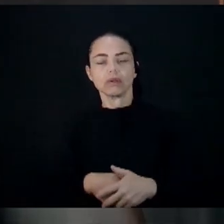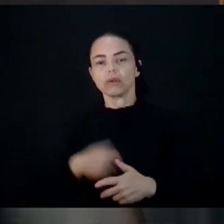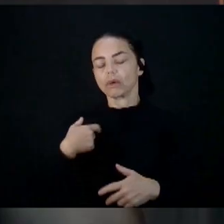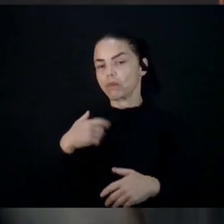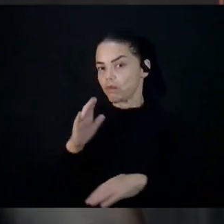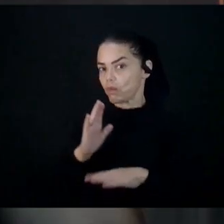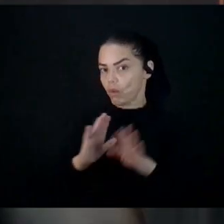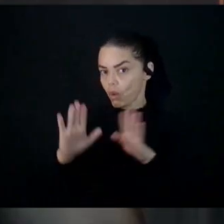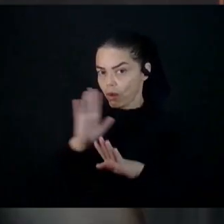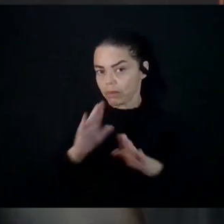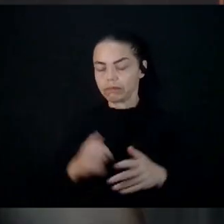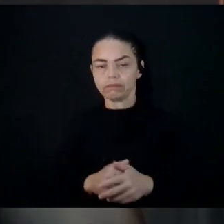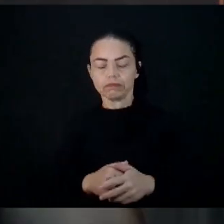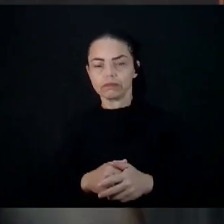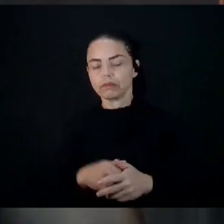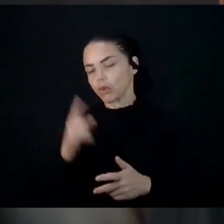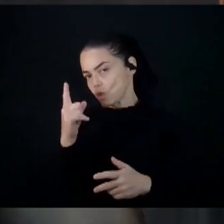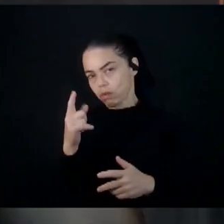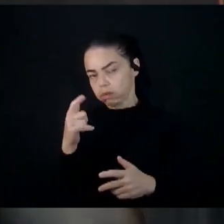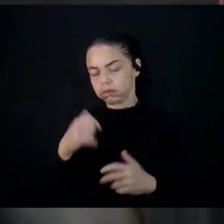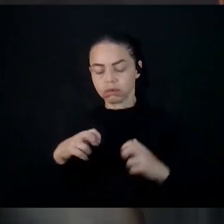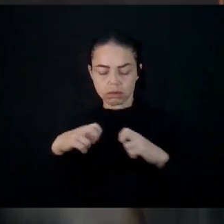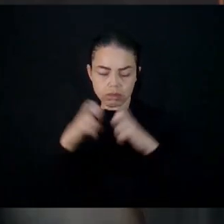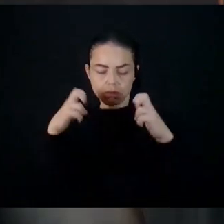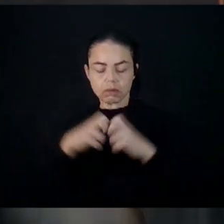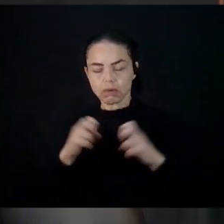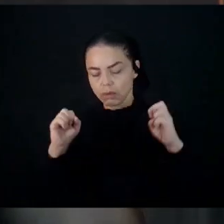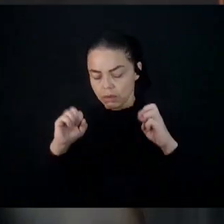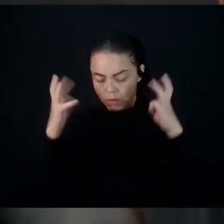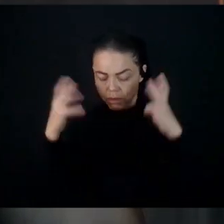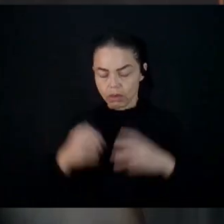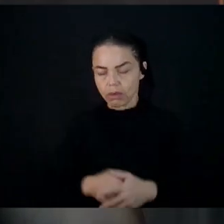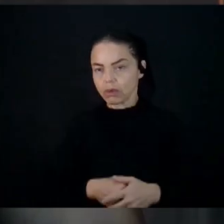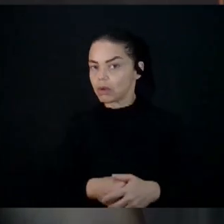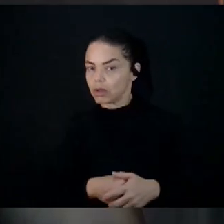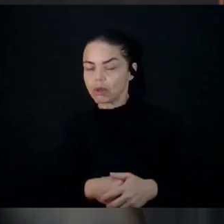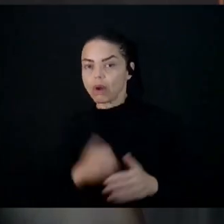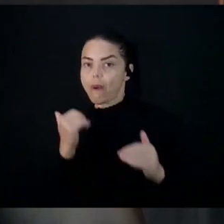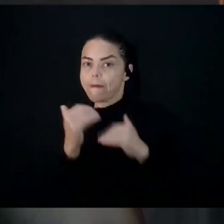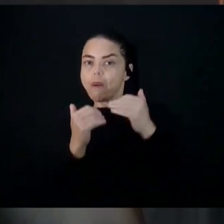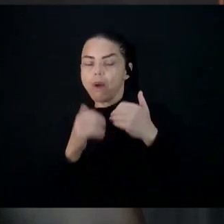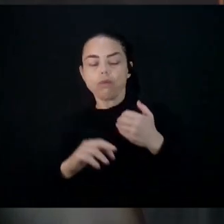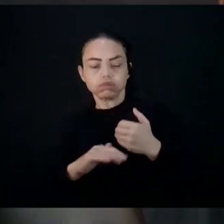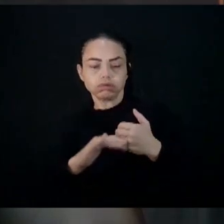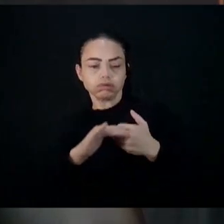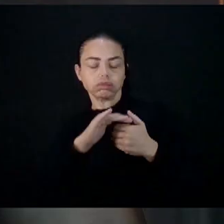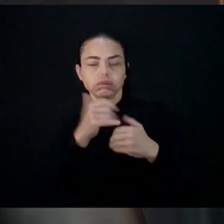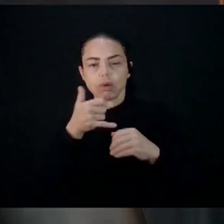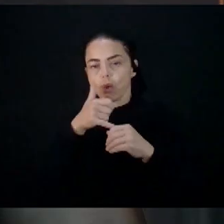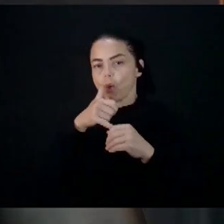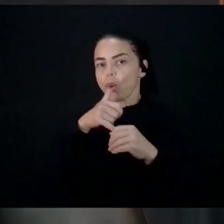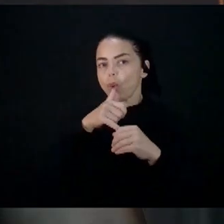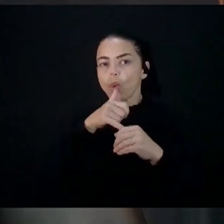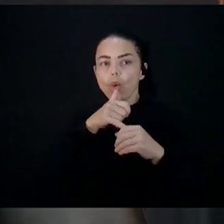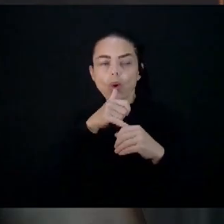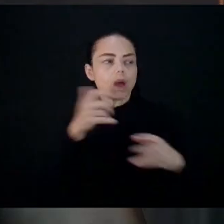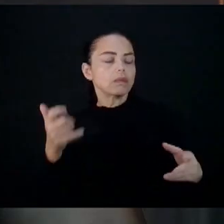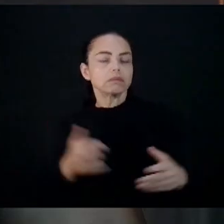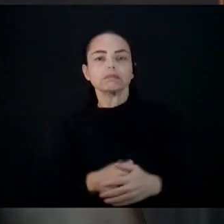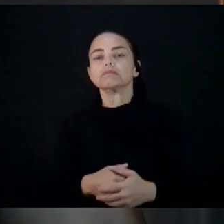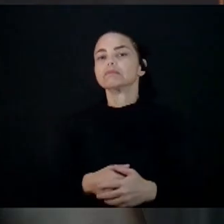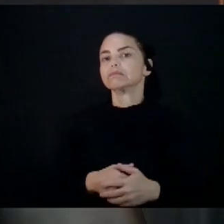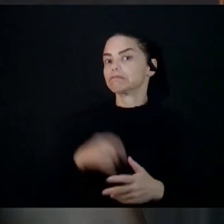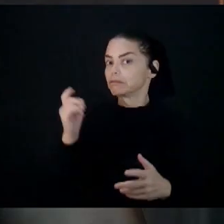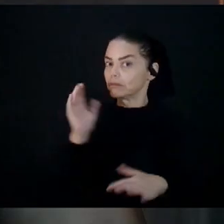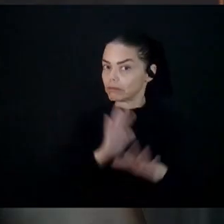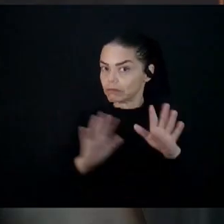uma dose, um energético, numa festa, ok, mas se a pessoa vai aumentando muito esse consumo na noite e perdendo a conta, né? Acho que a grande questão é a